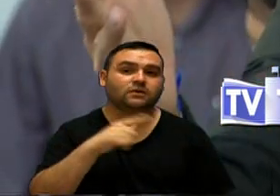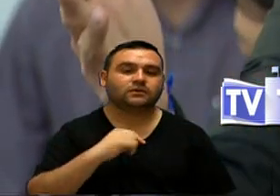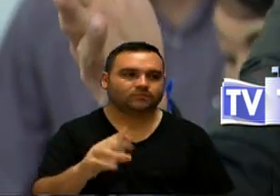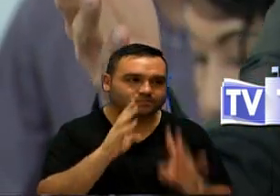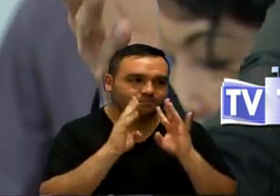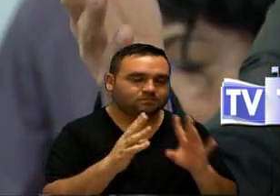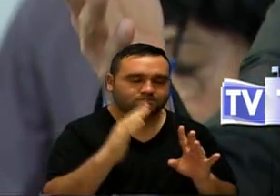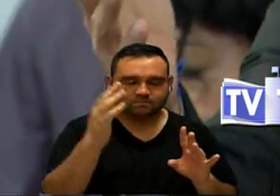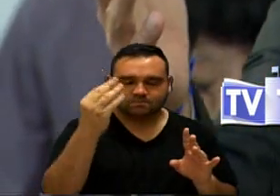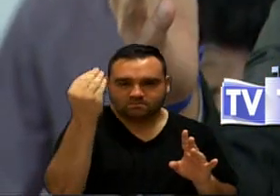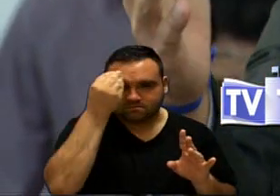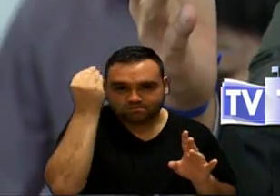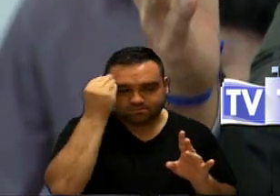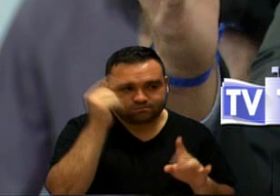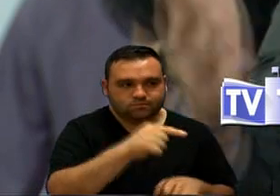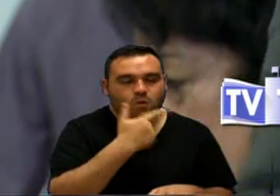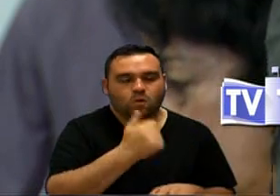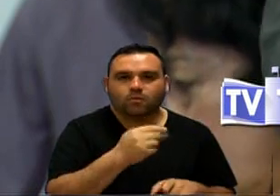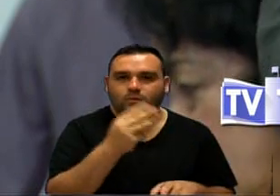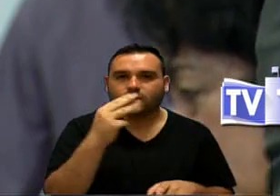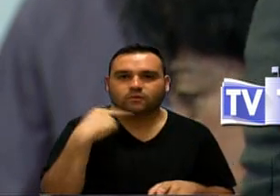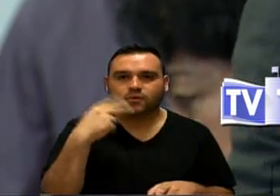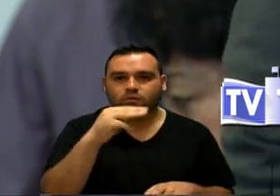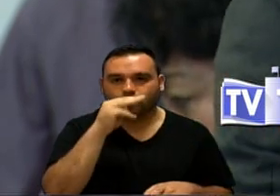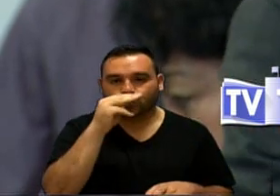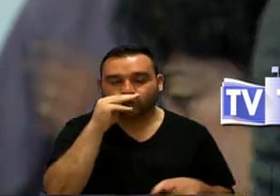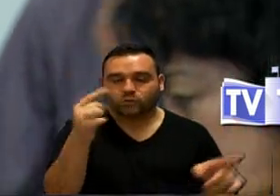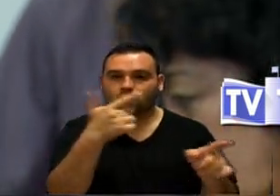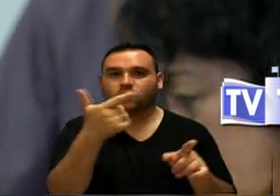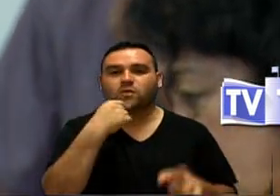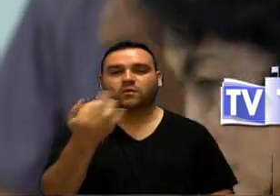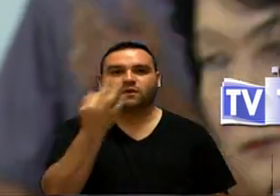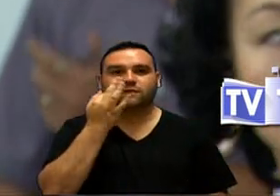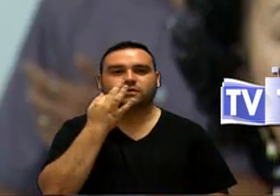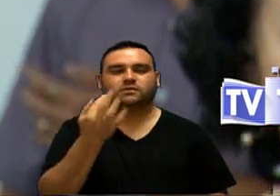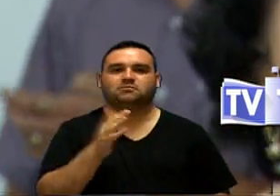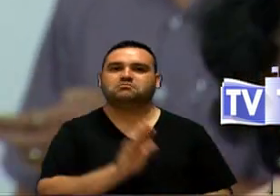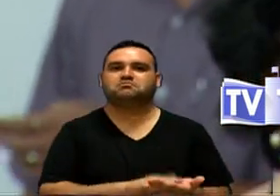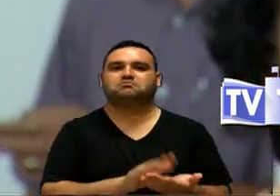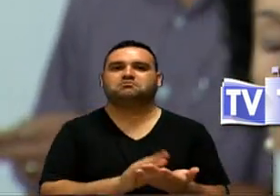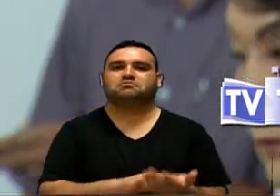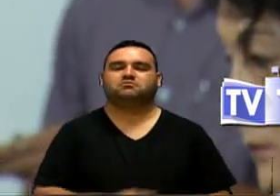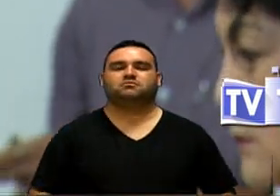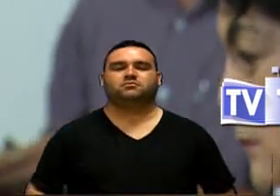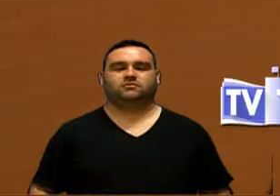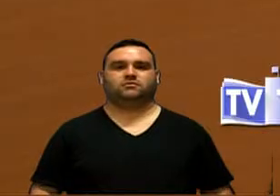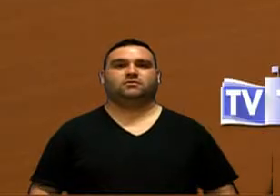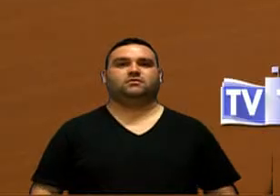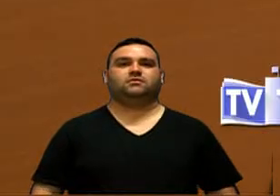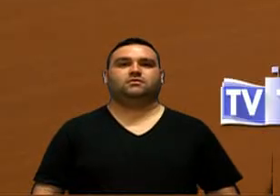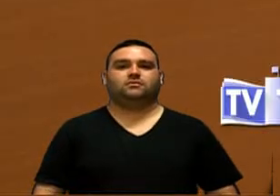ouvido a experiência do vereador Martinez e do vereador Dini, presidente. Parabéns.